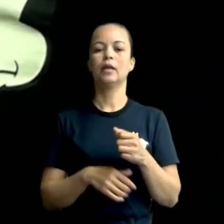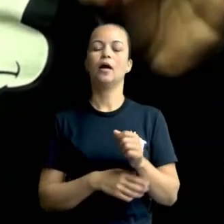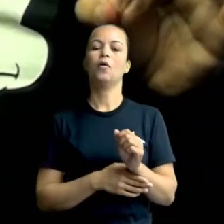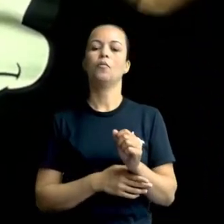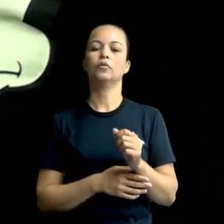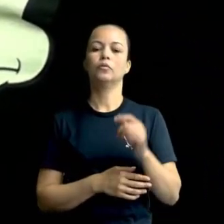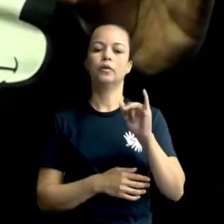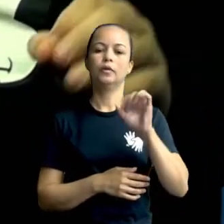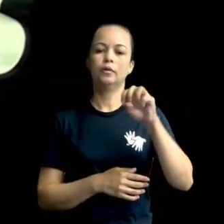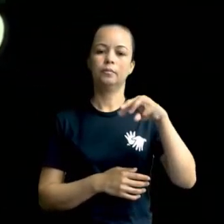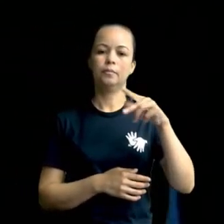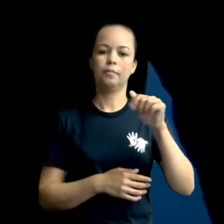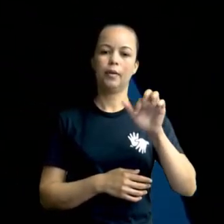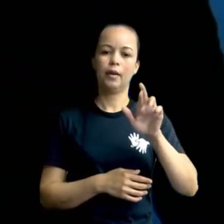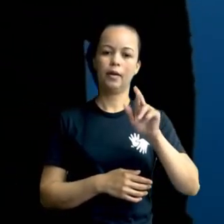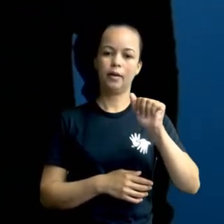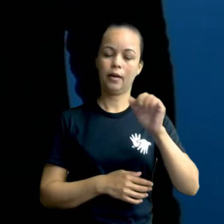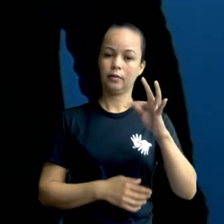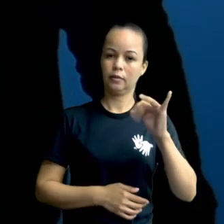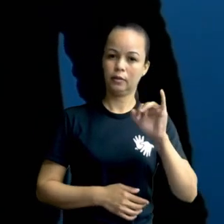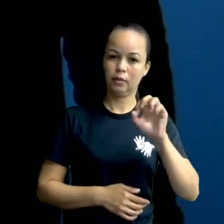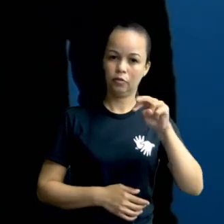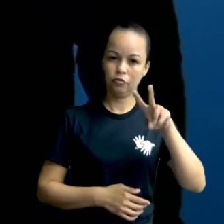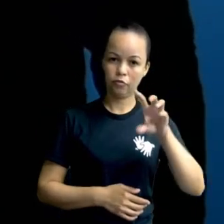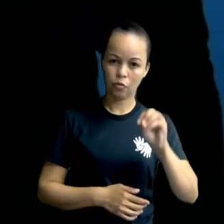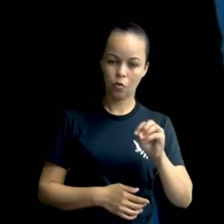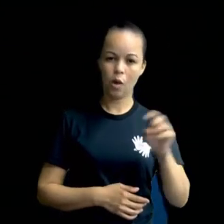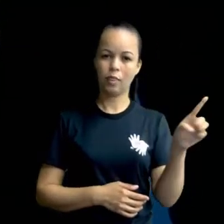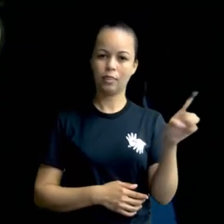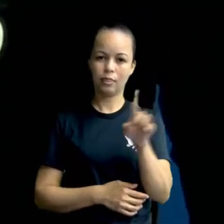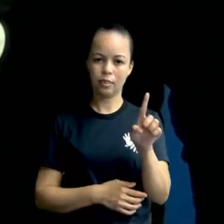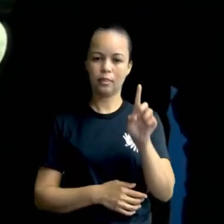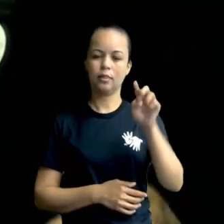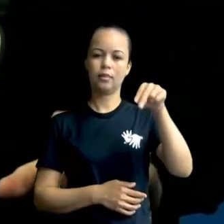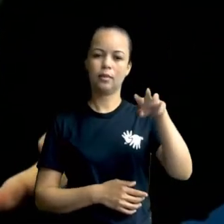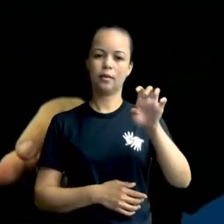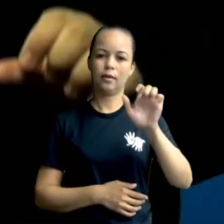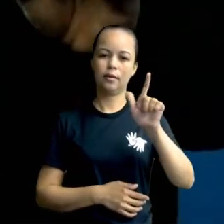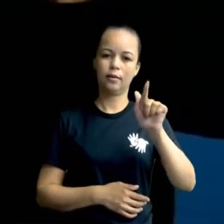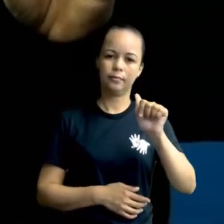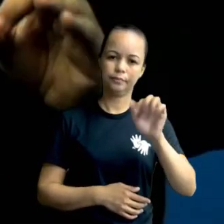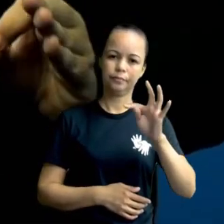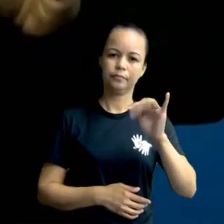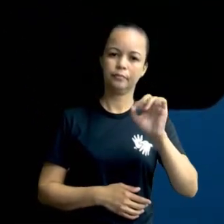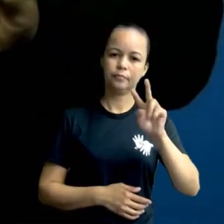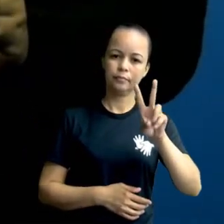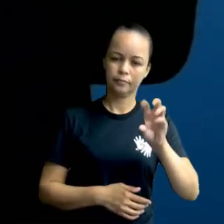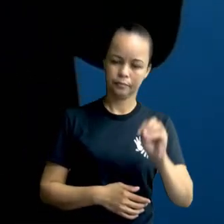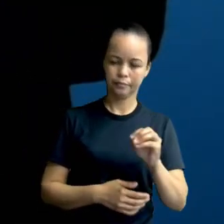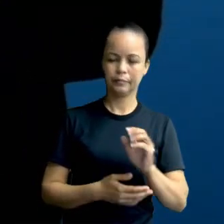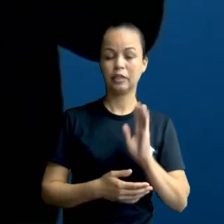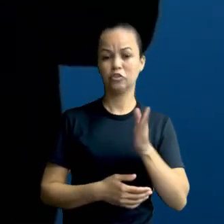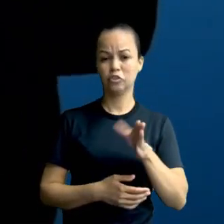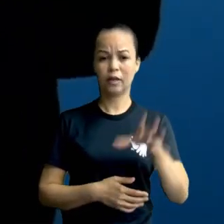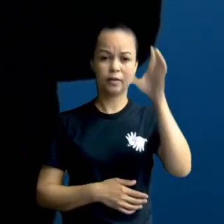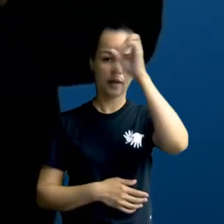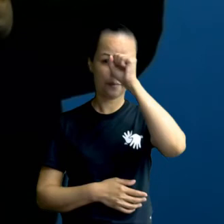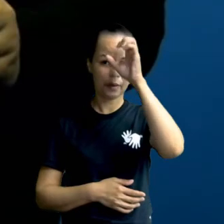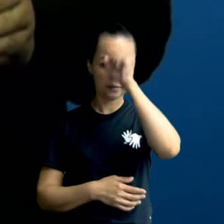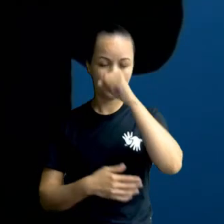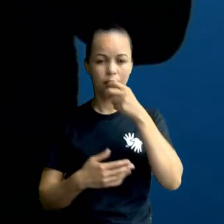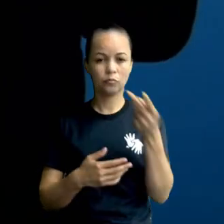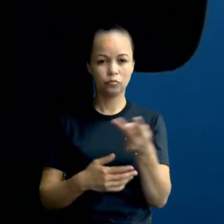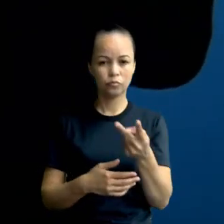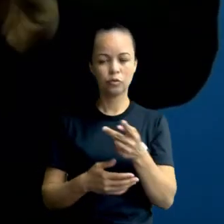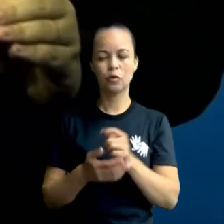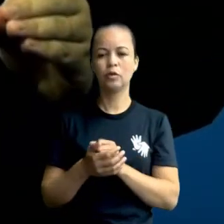modo imperativo negativo. Tá bom? Prosseguindo, já que aprendemos também sobre o tempo do modo